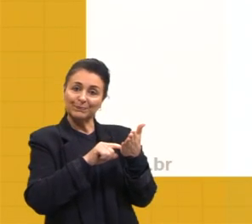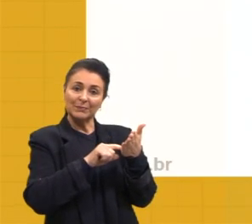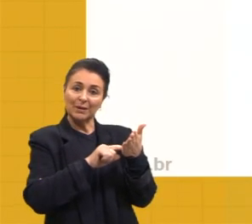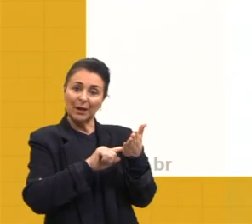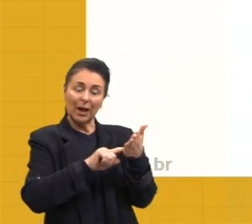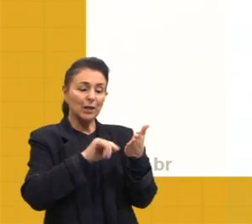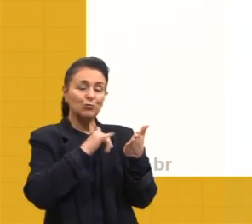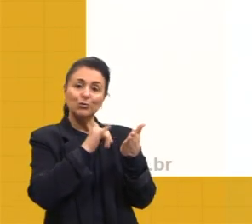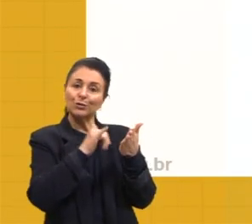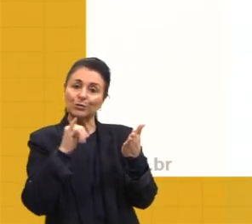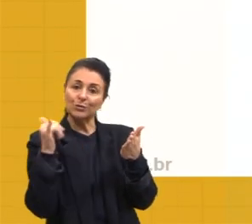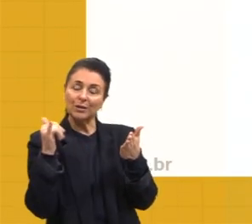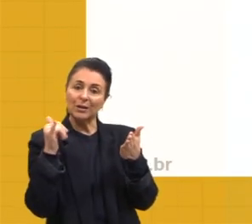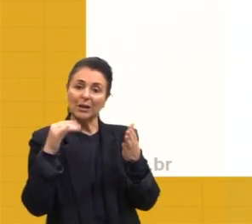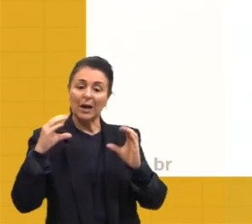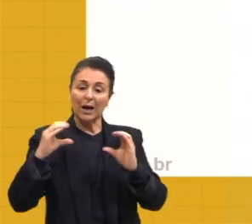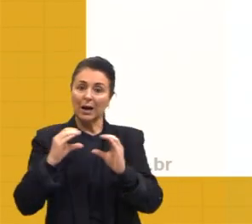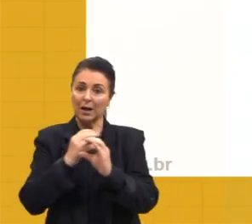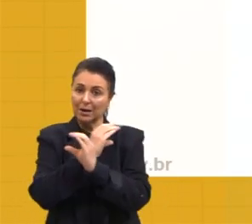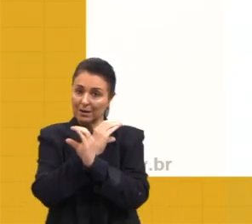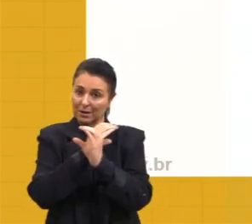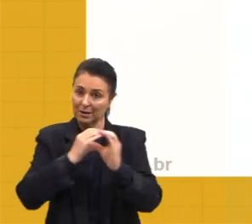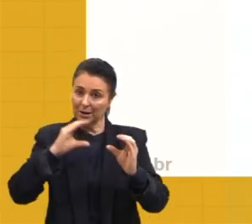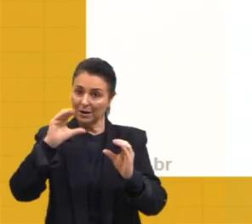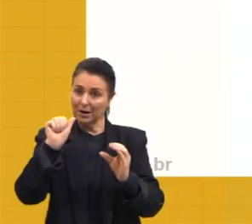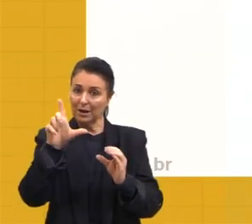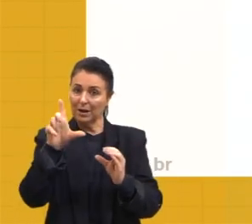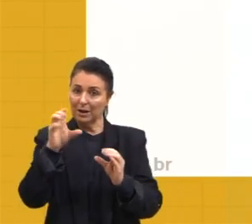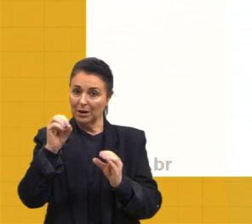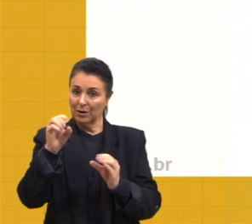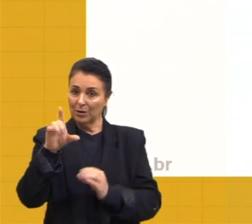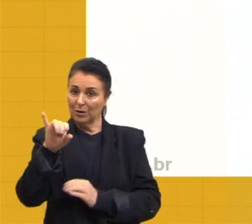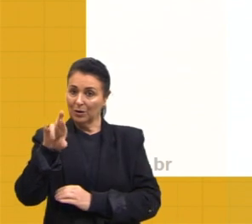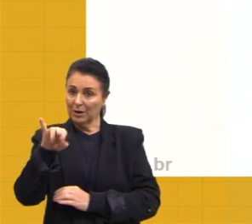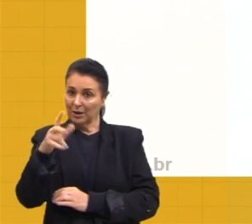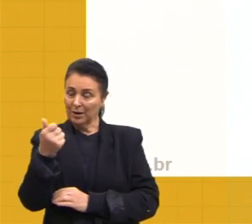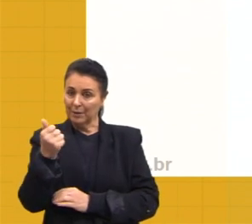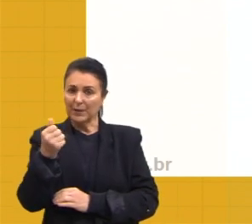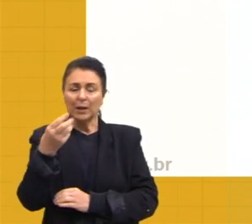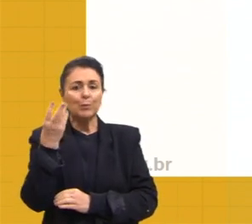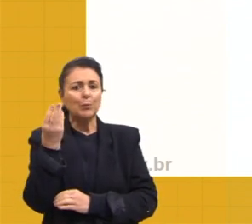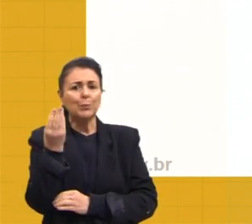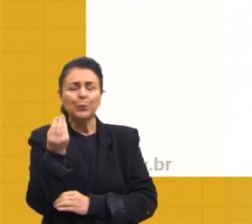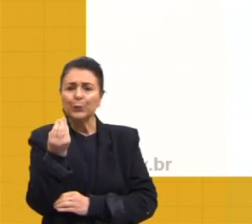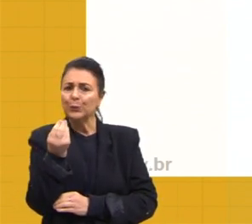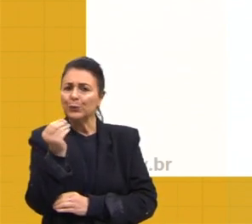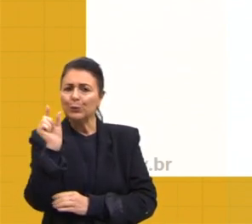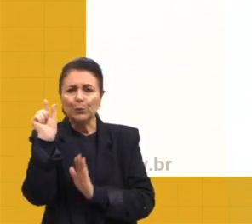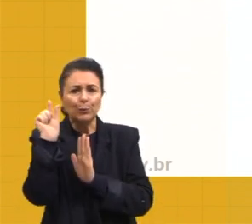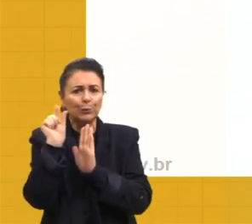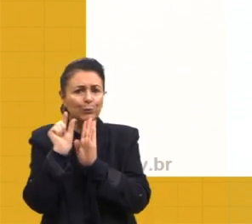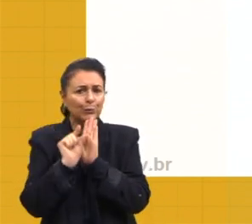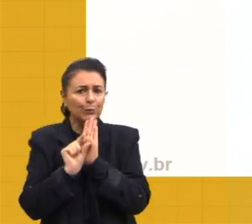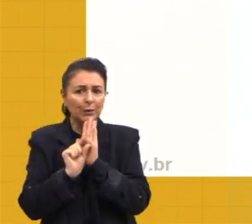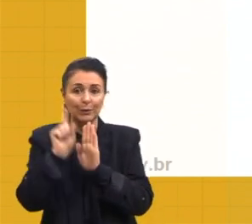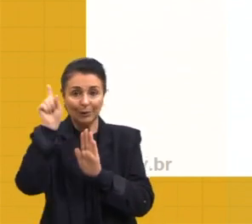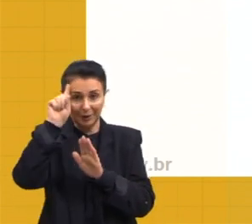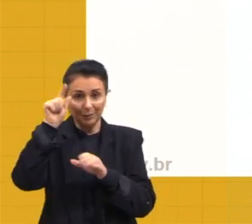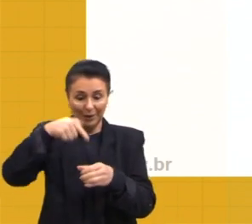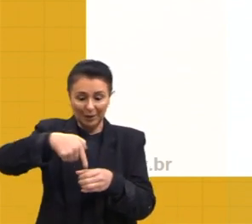e a caloria como a humanidade muito pequena tanto que se a gente lembrar do exemplo da a gasolina